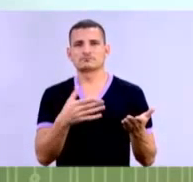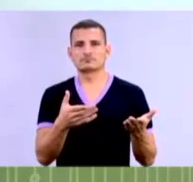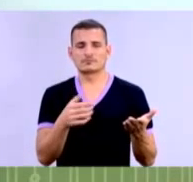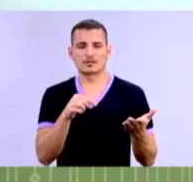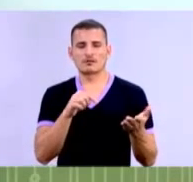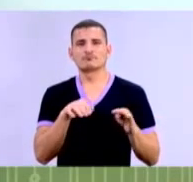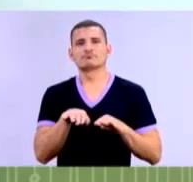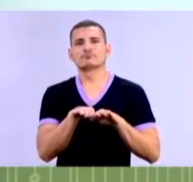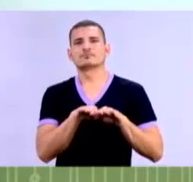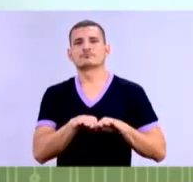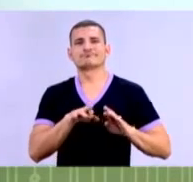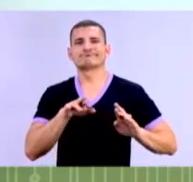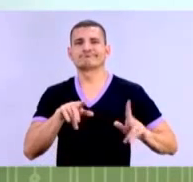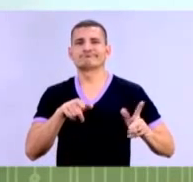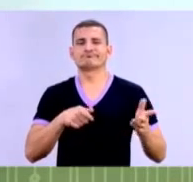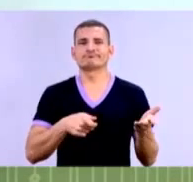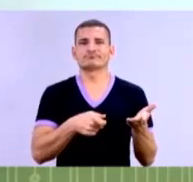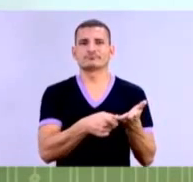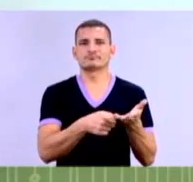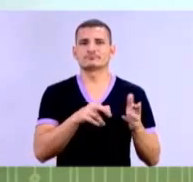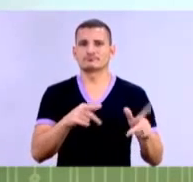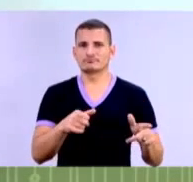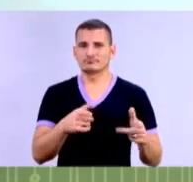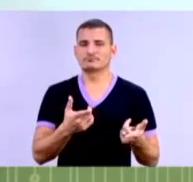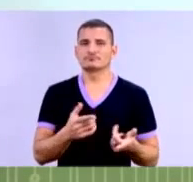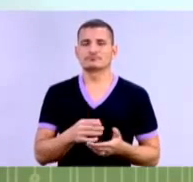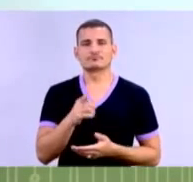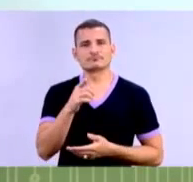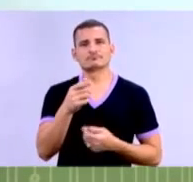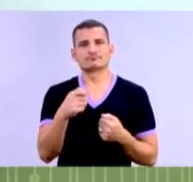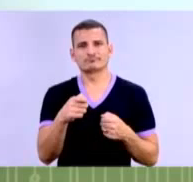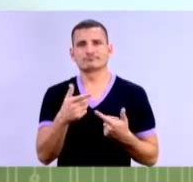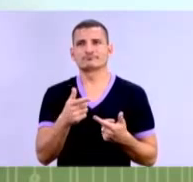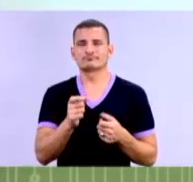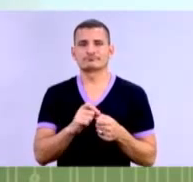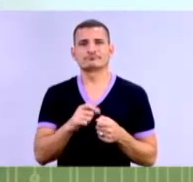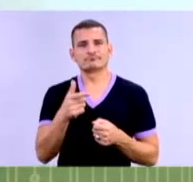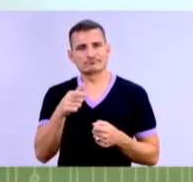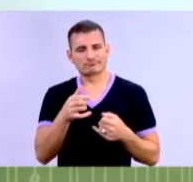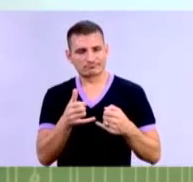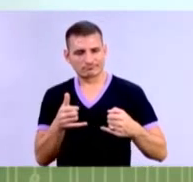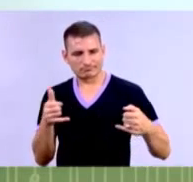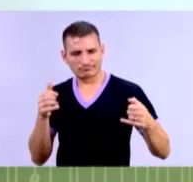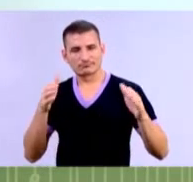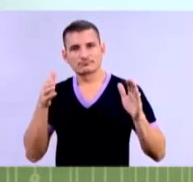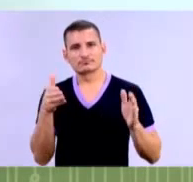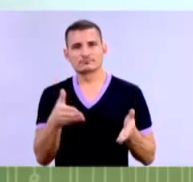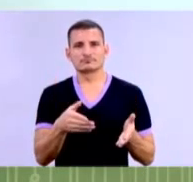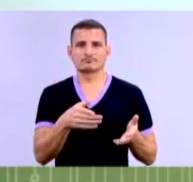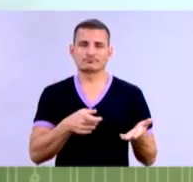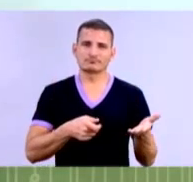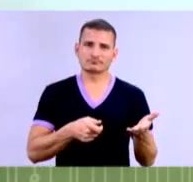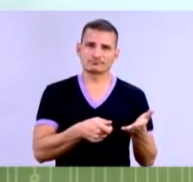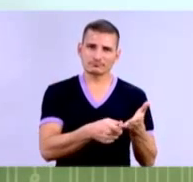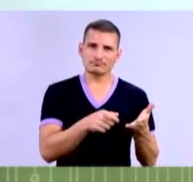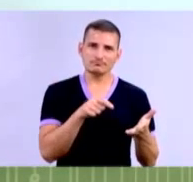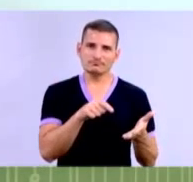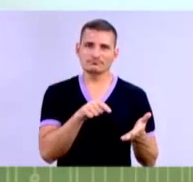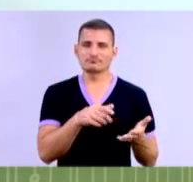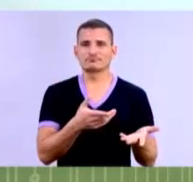num padrão diferente de conectorização. Aí toda vez você teria que fazer um novo cabo específico para atender